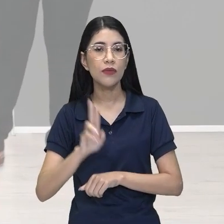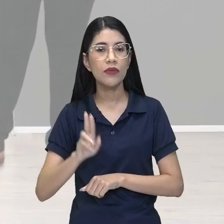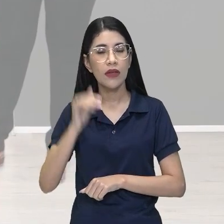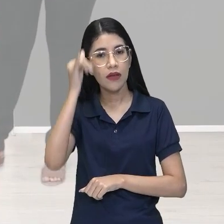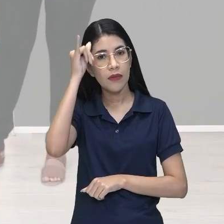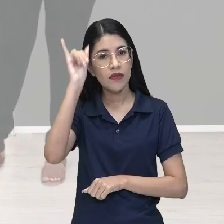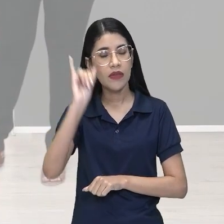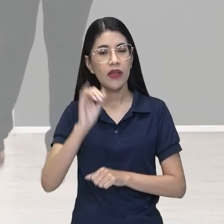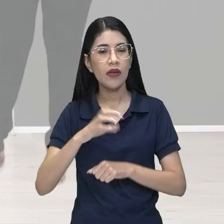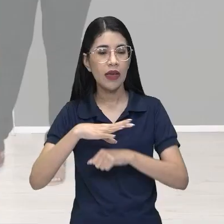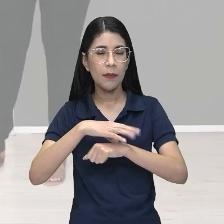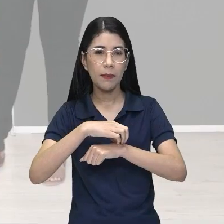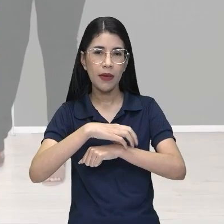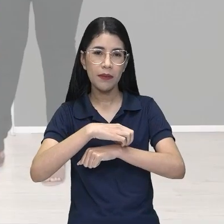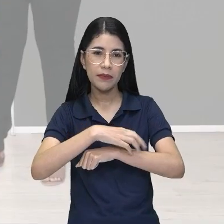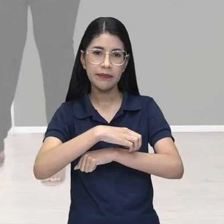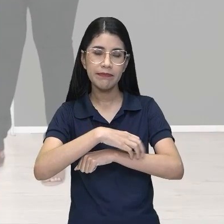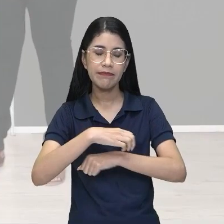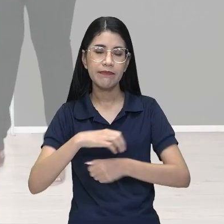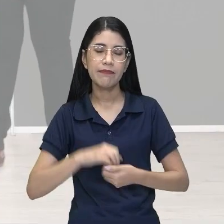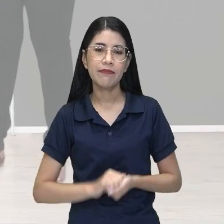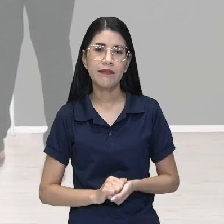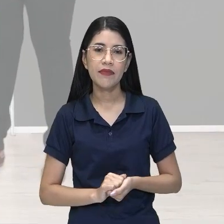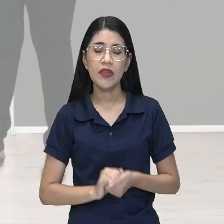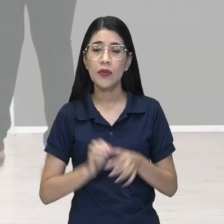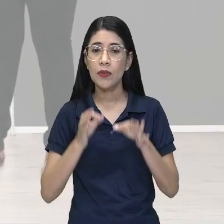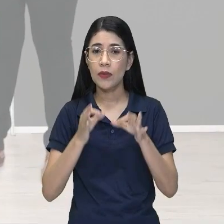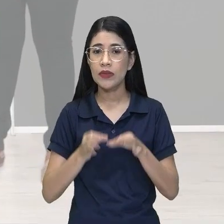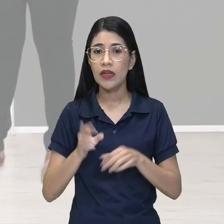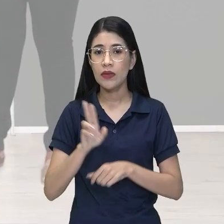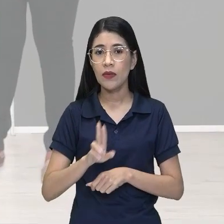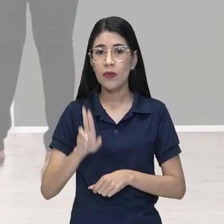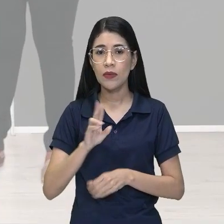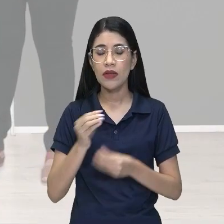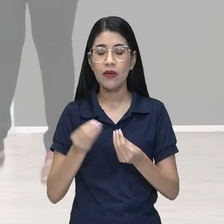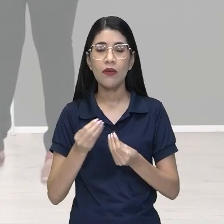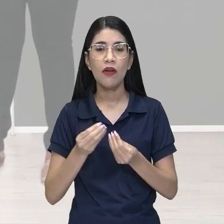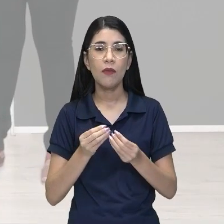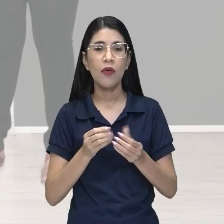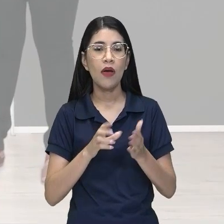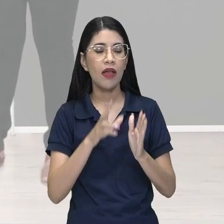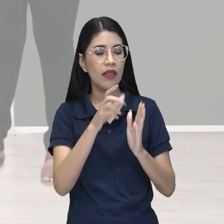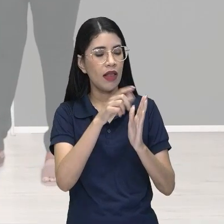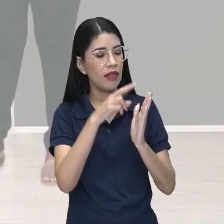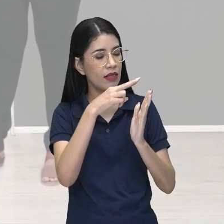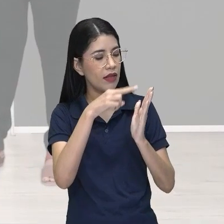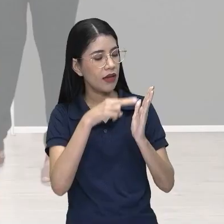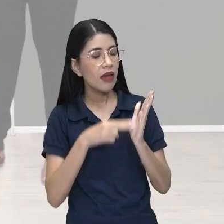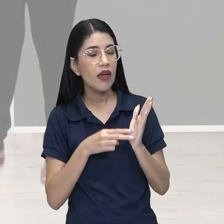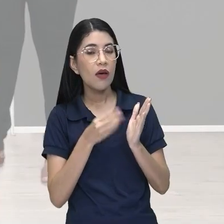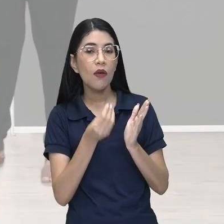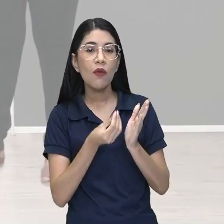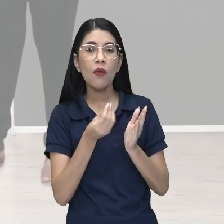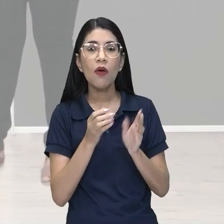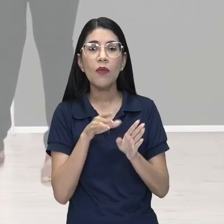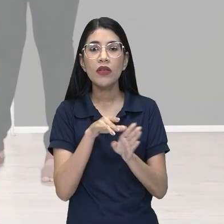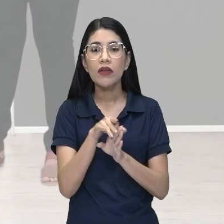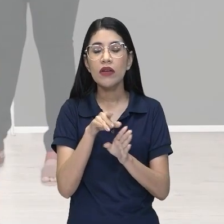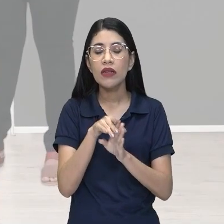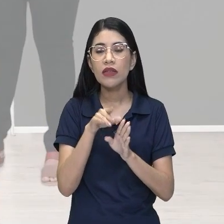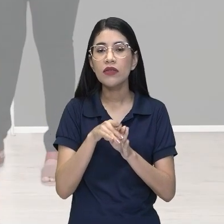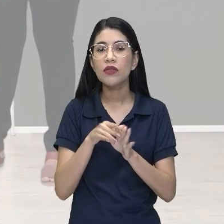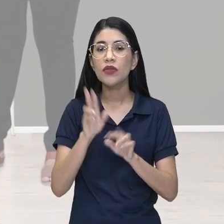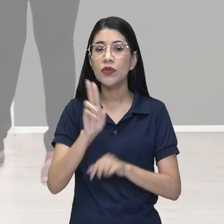evitar irritações. O correto mesmo é ler o modo de usar que